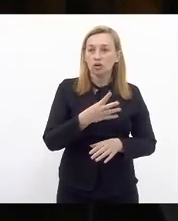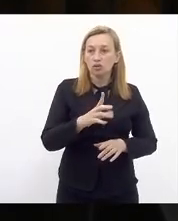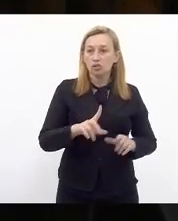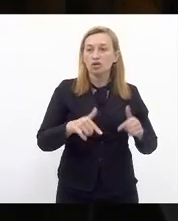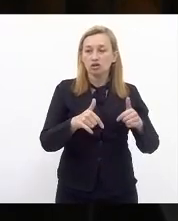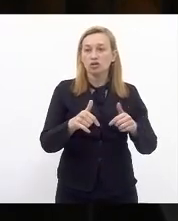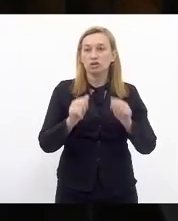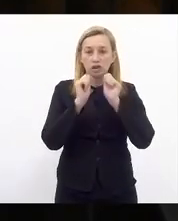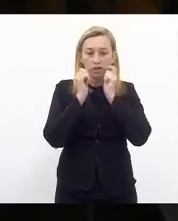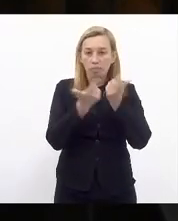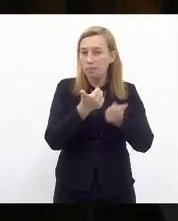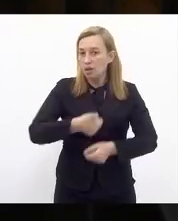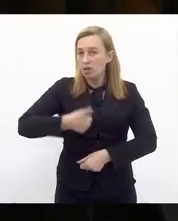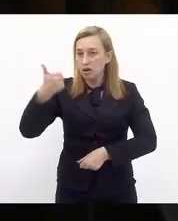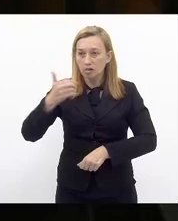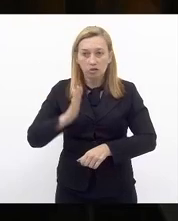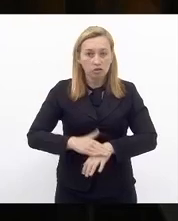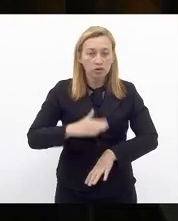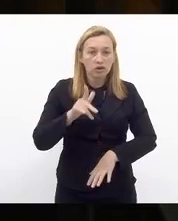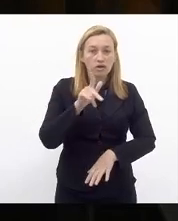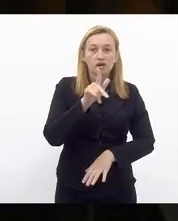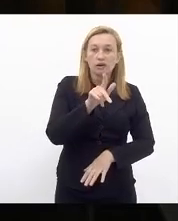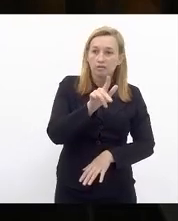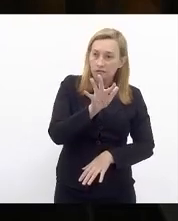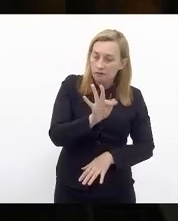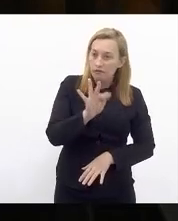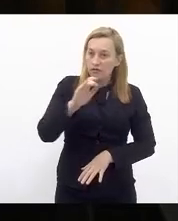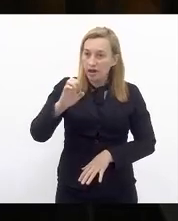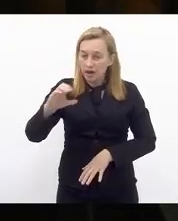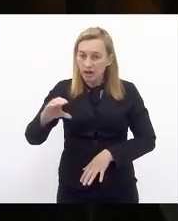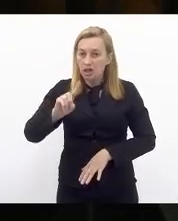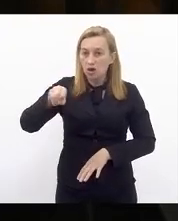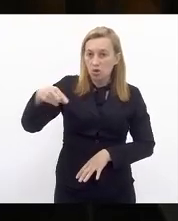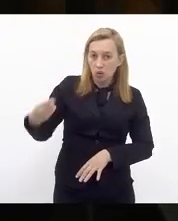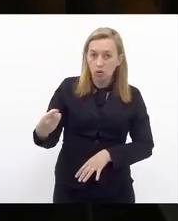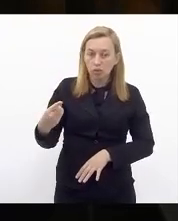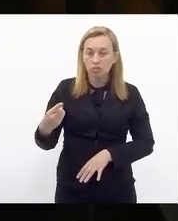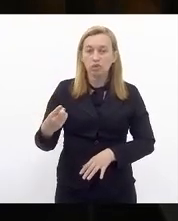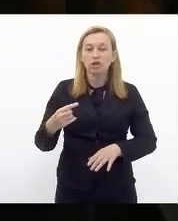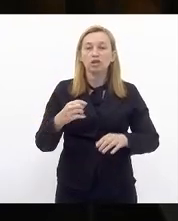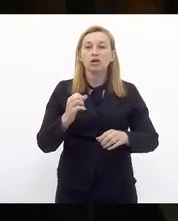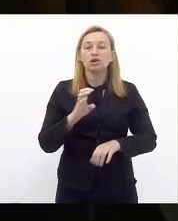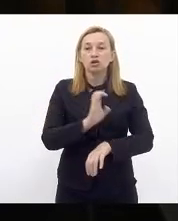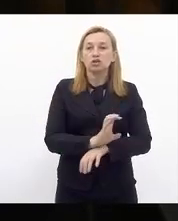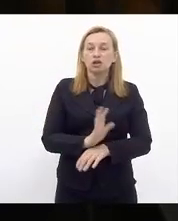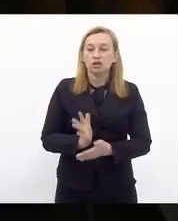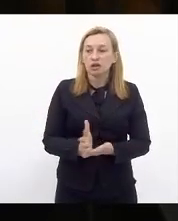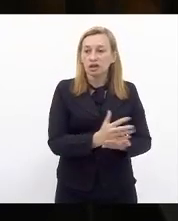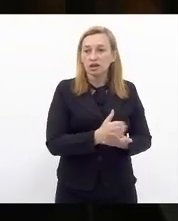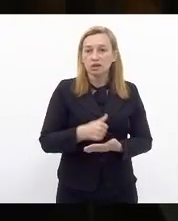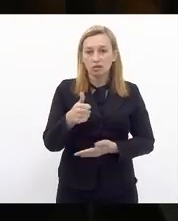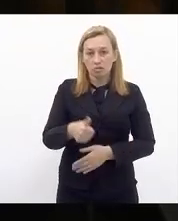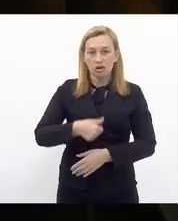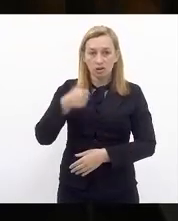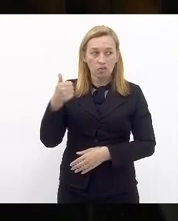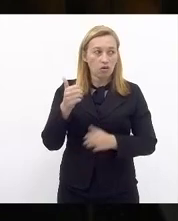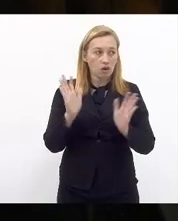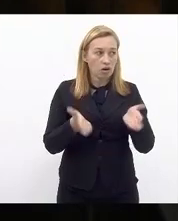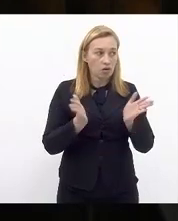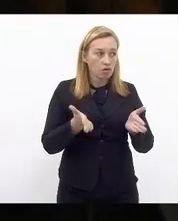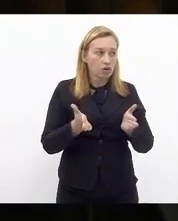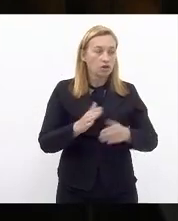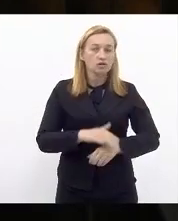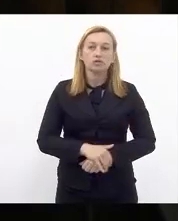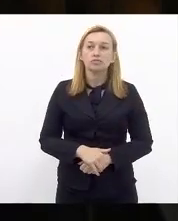aplicamos ainda mais melhoramos Vec pe e outros instrumentos para que o estado pudesse ter uma recadação melhor agora